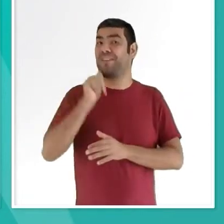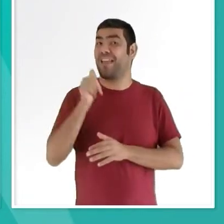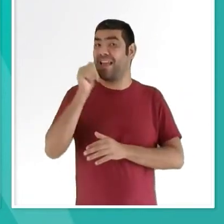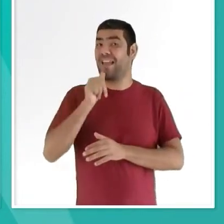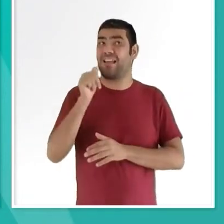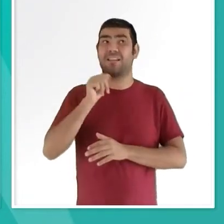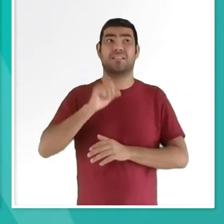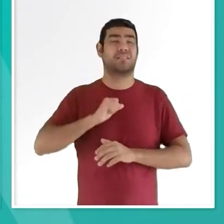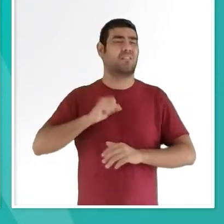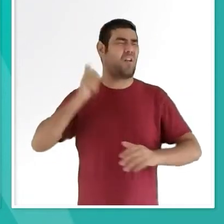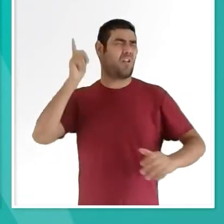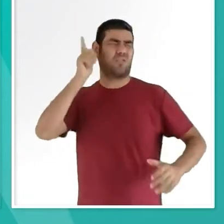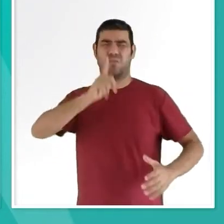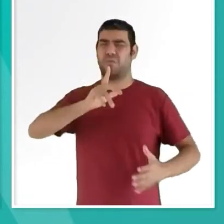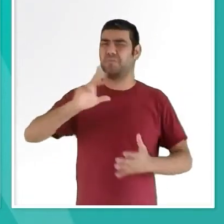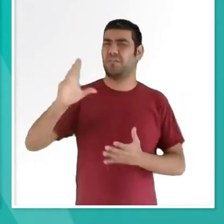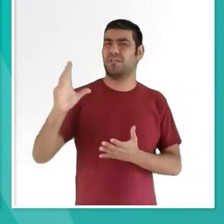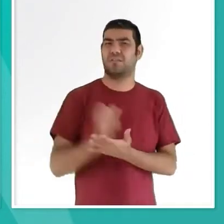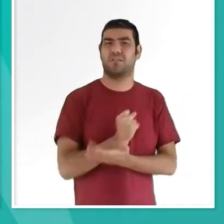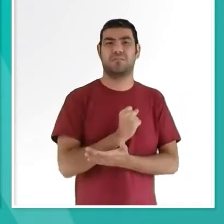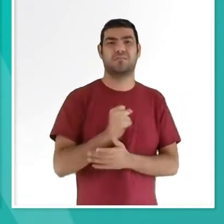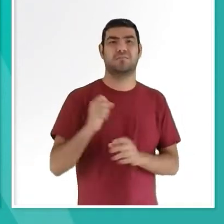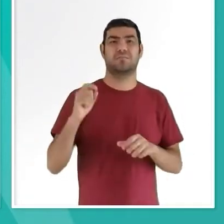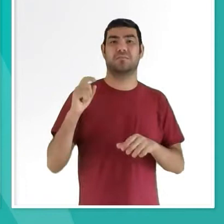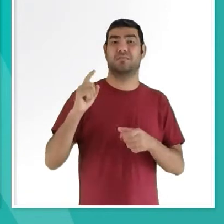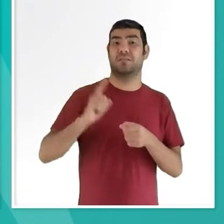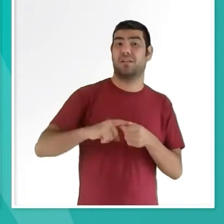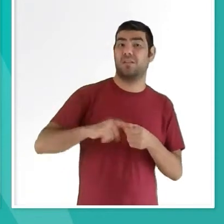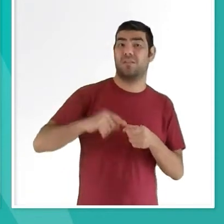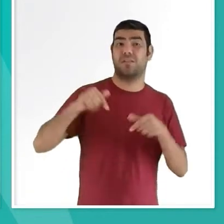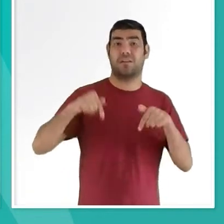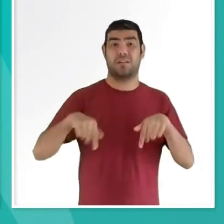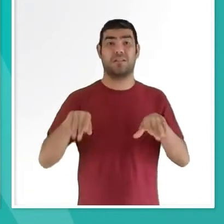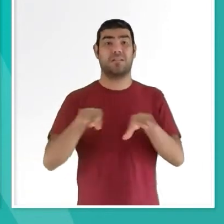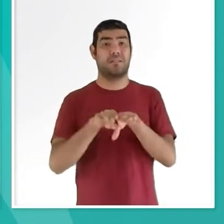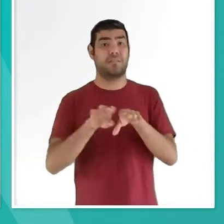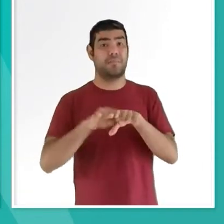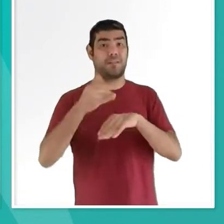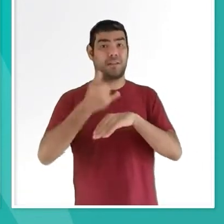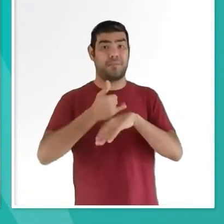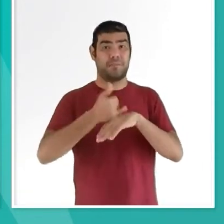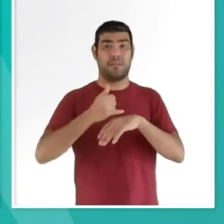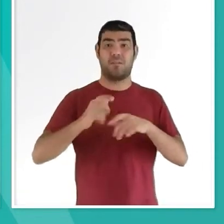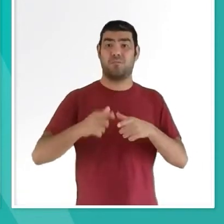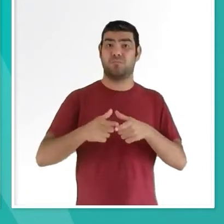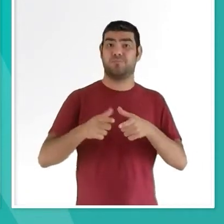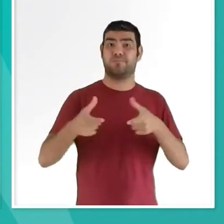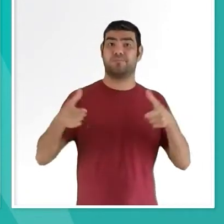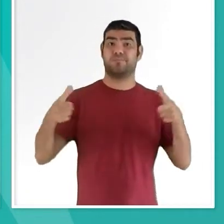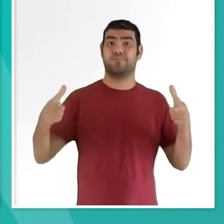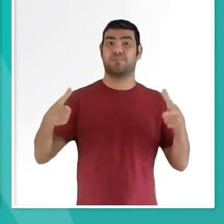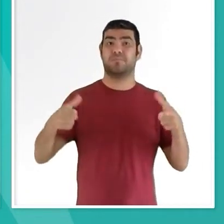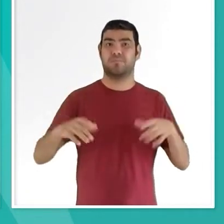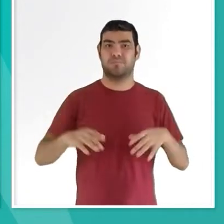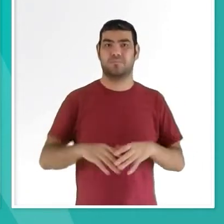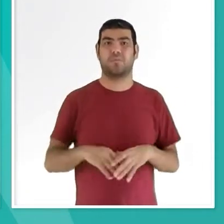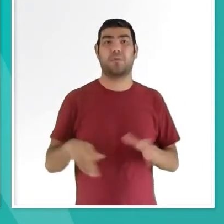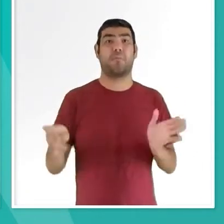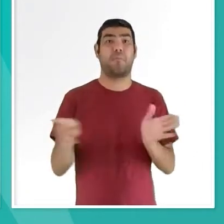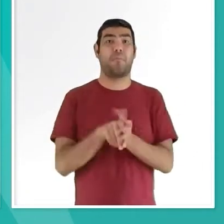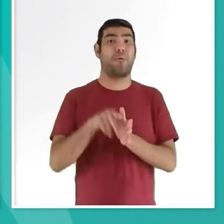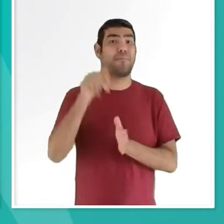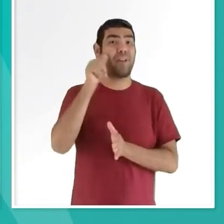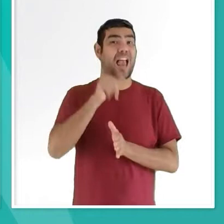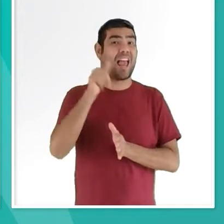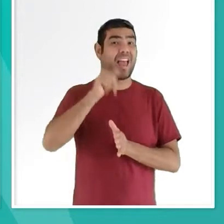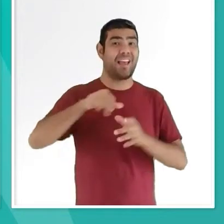no interior. Aqui na capital também está começando a crescer cada vez mais aí o futebol feminino, de forma que hoje é